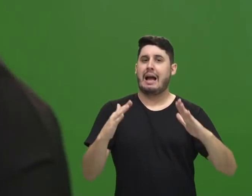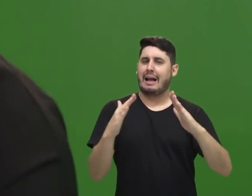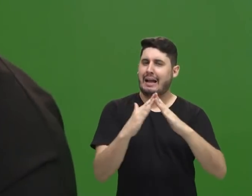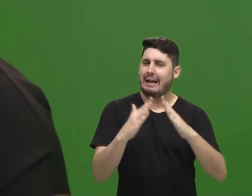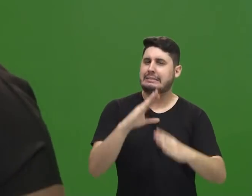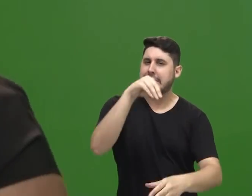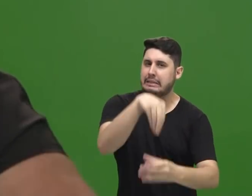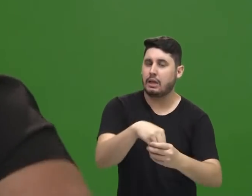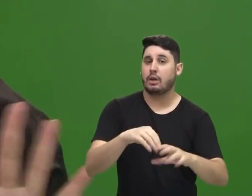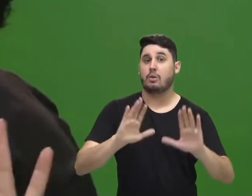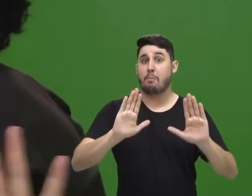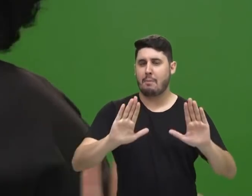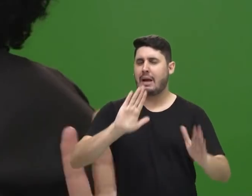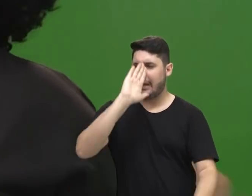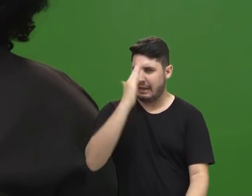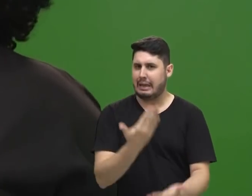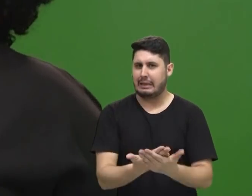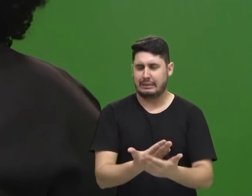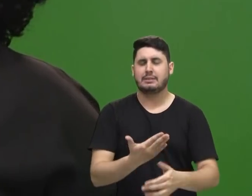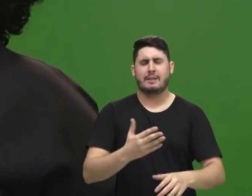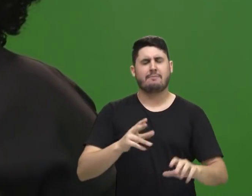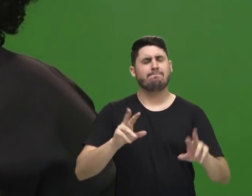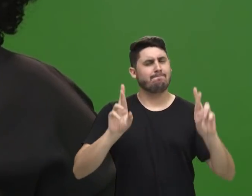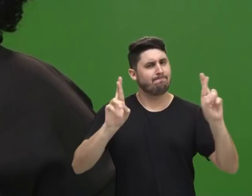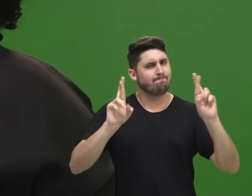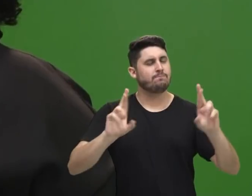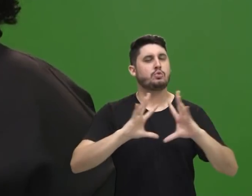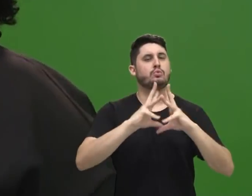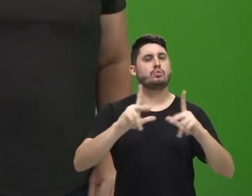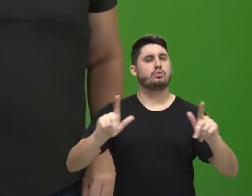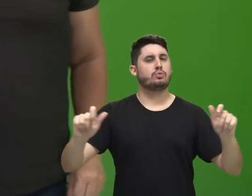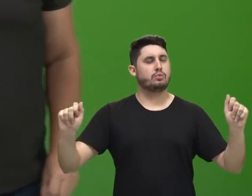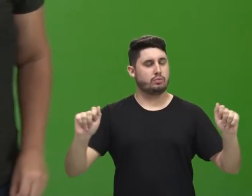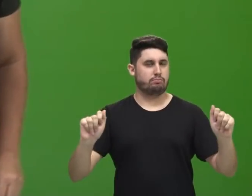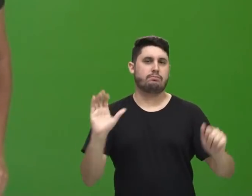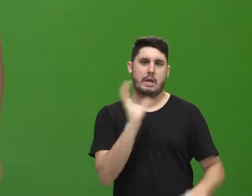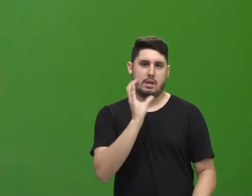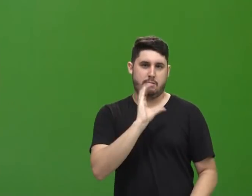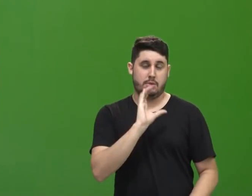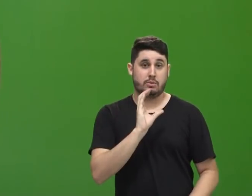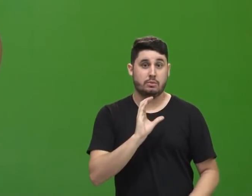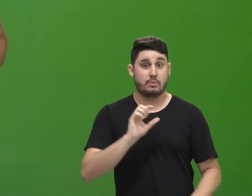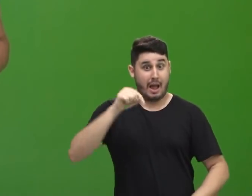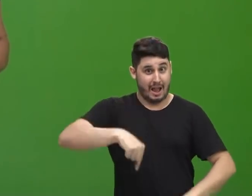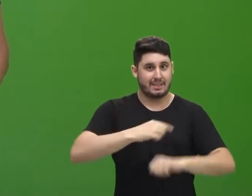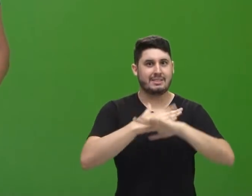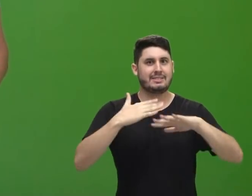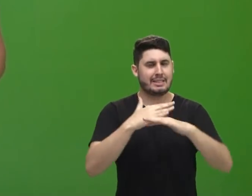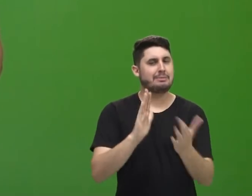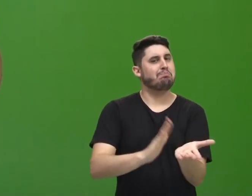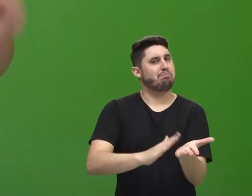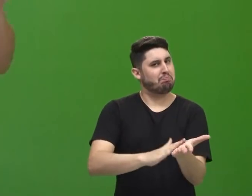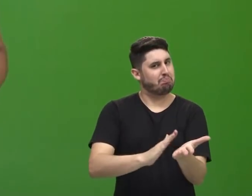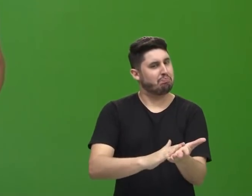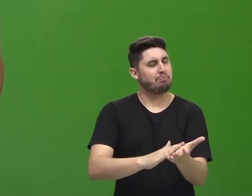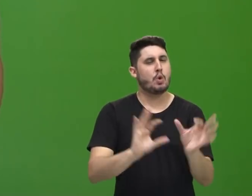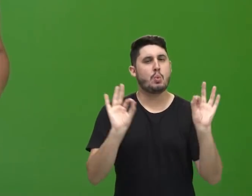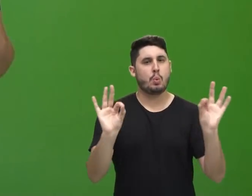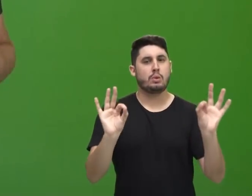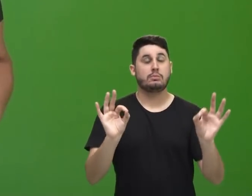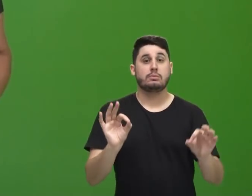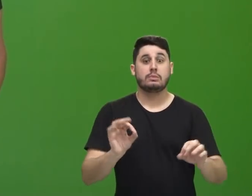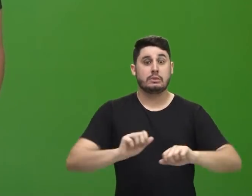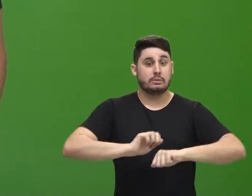mas crentes. A peste passará rapidamente. Nossa cidade está de parabéns. Aqui